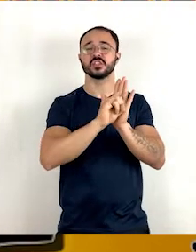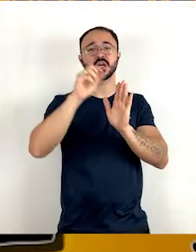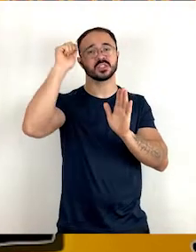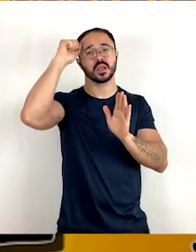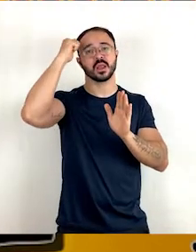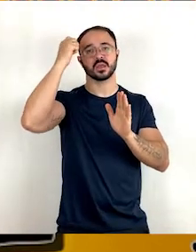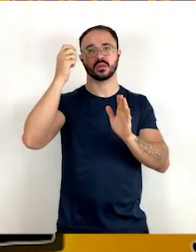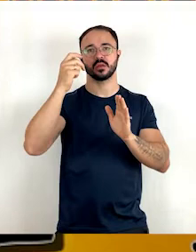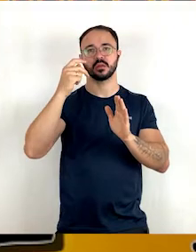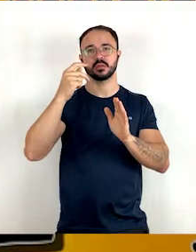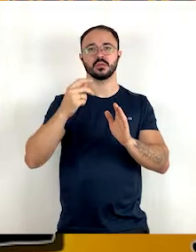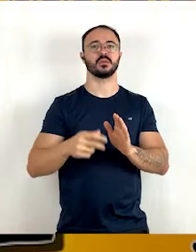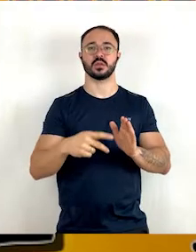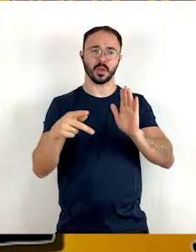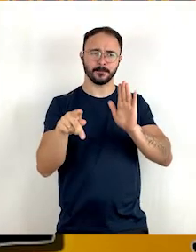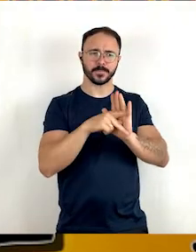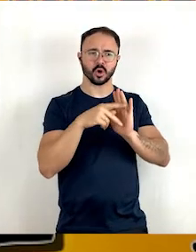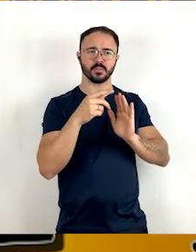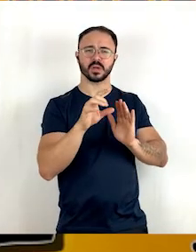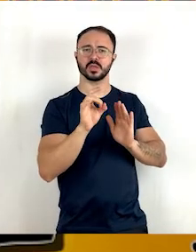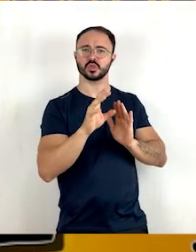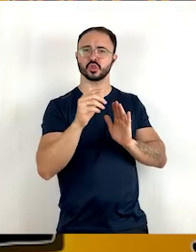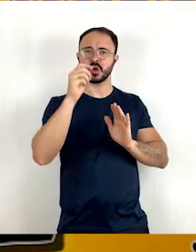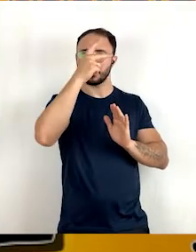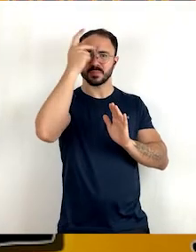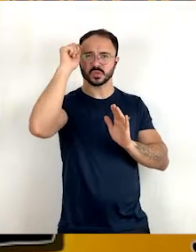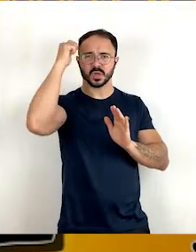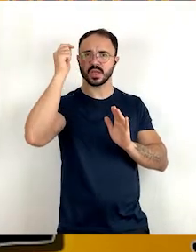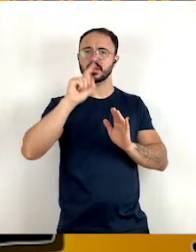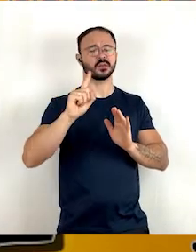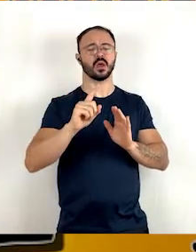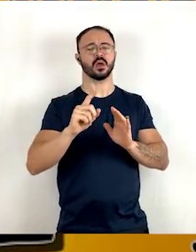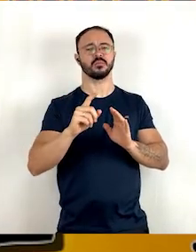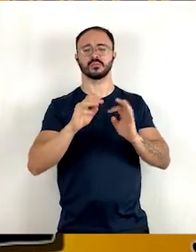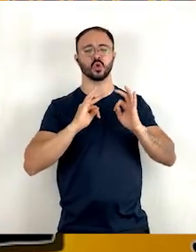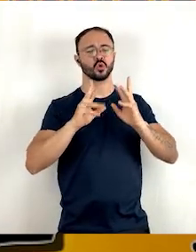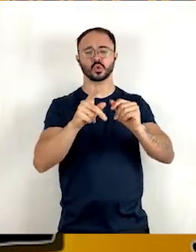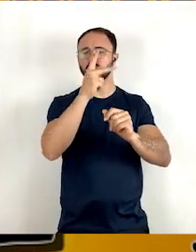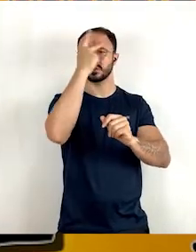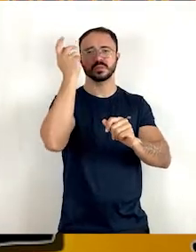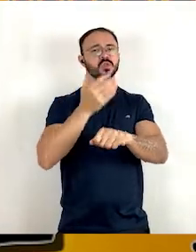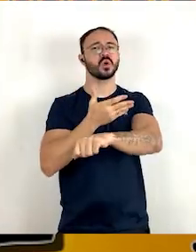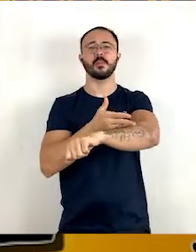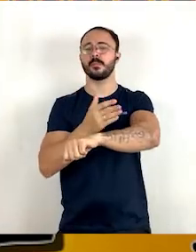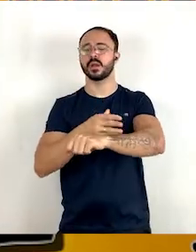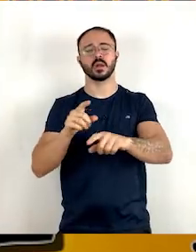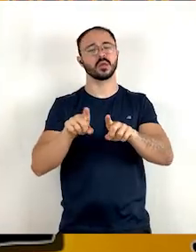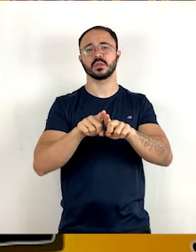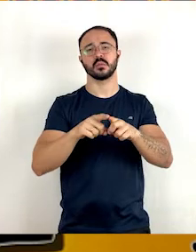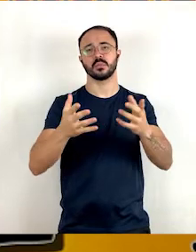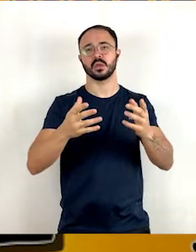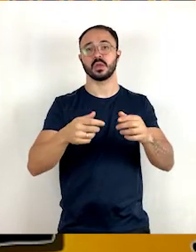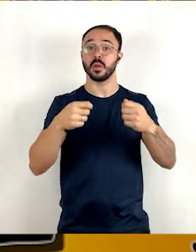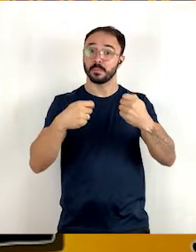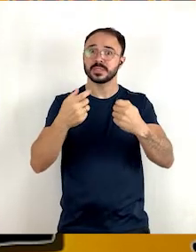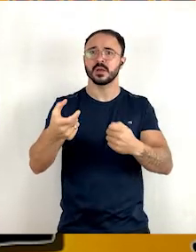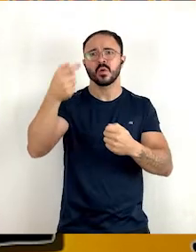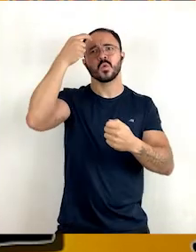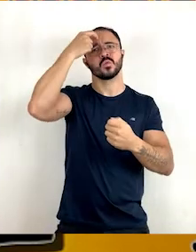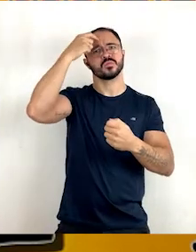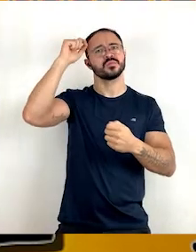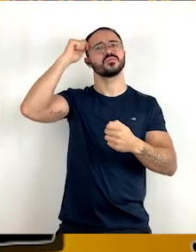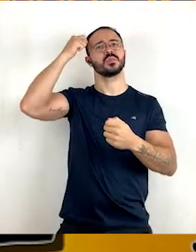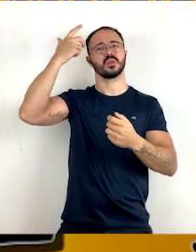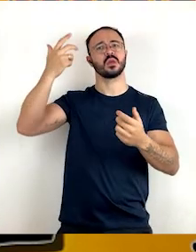que não é somente para a população negra. Tá? Mas para toda a população. A população não negra precisa ter essa construção da consciência